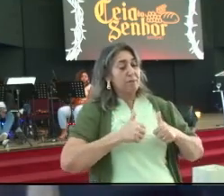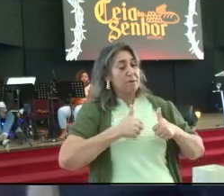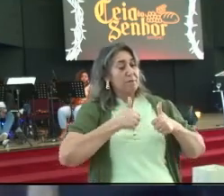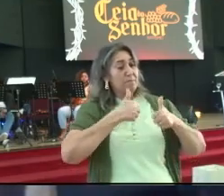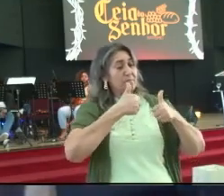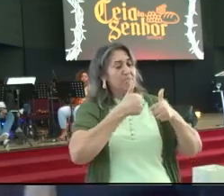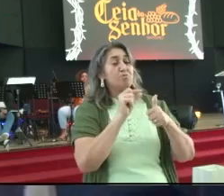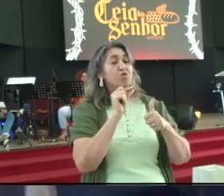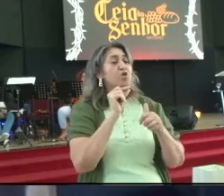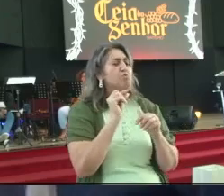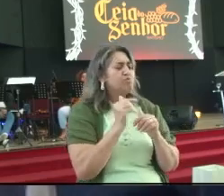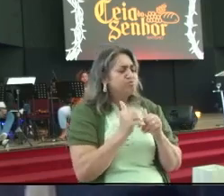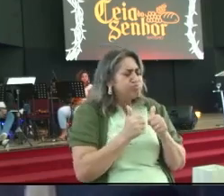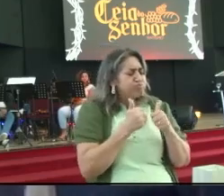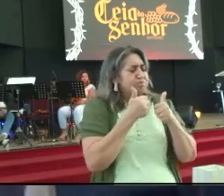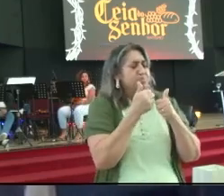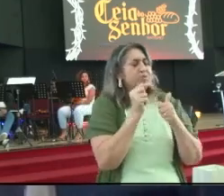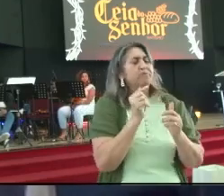de uma madeireira.